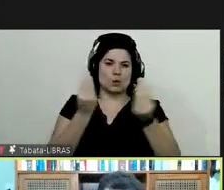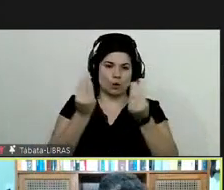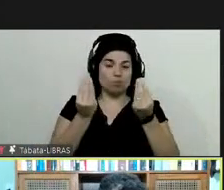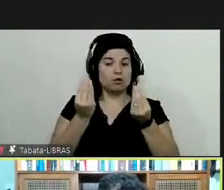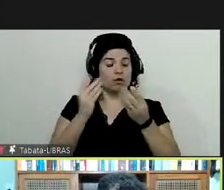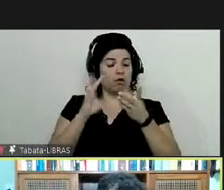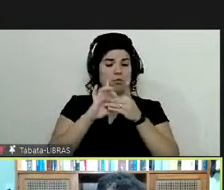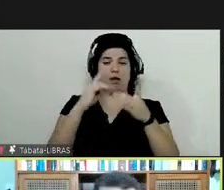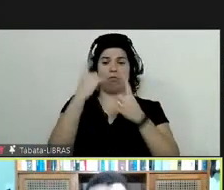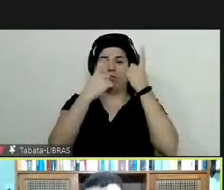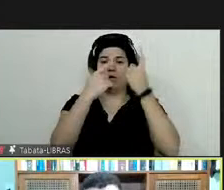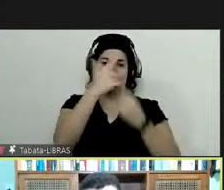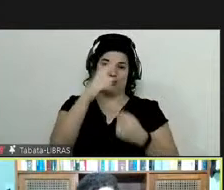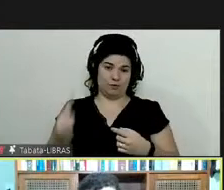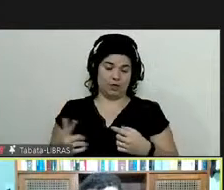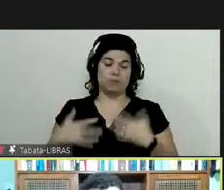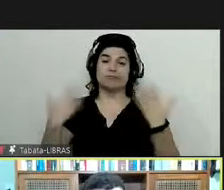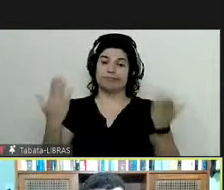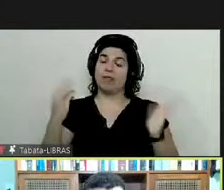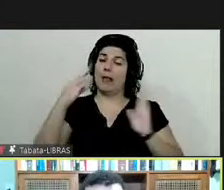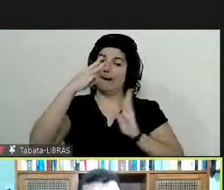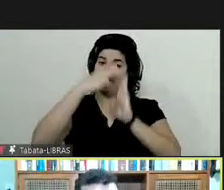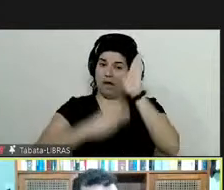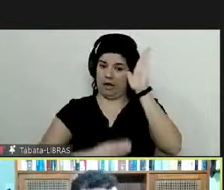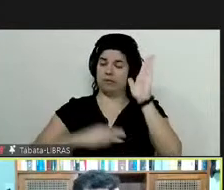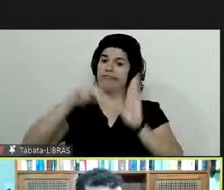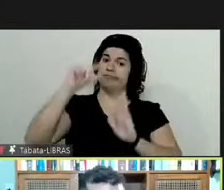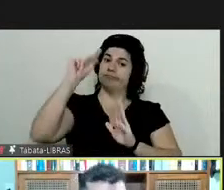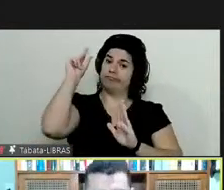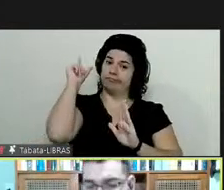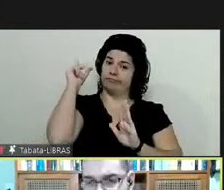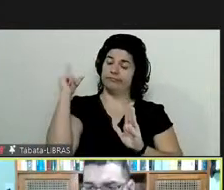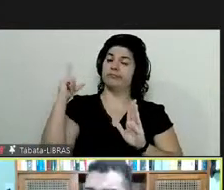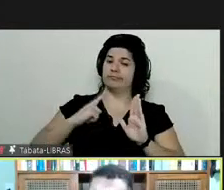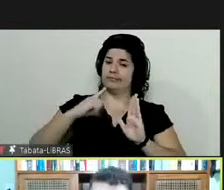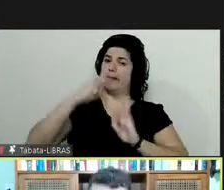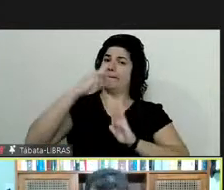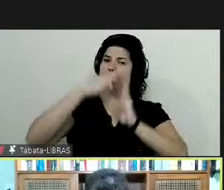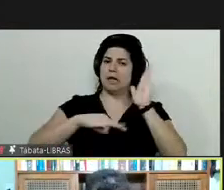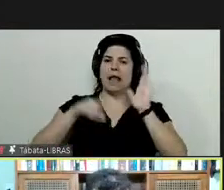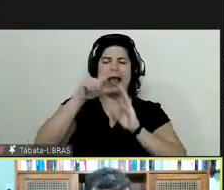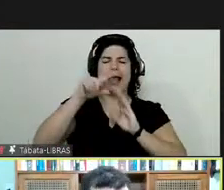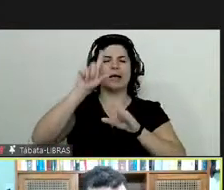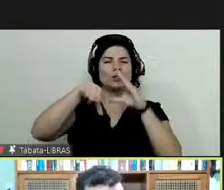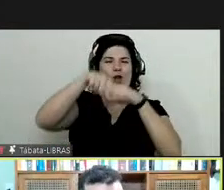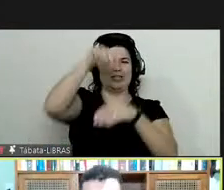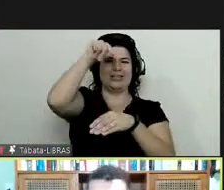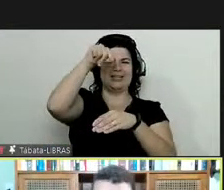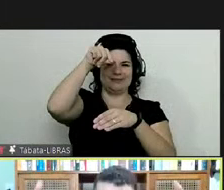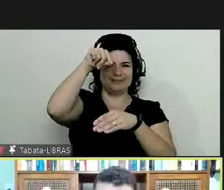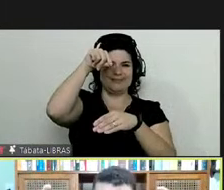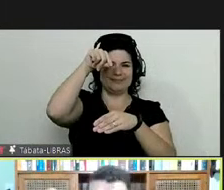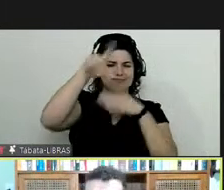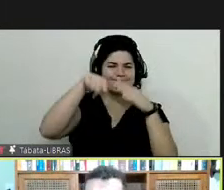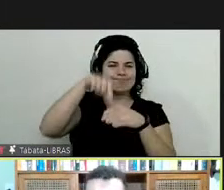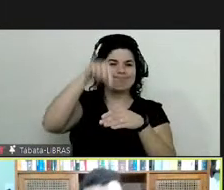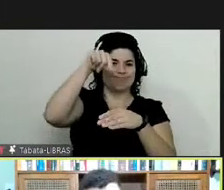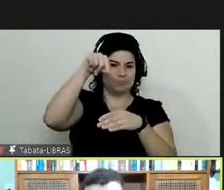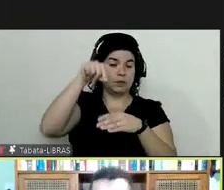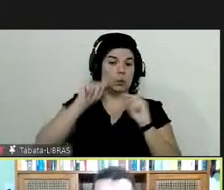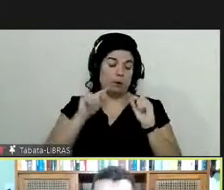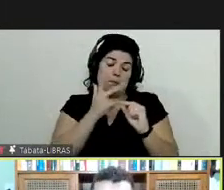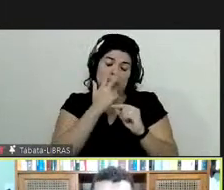preocupada com isso é tanto que o Beto da da da antiguidade clássica quero método do sorteio enfim ele era um método